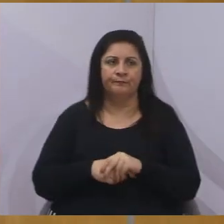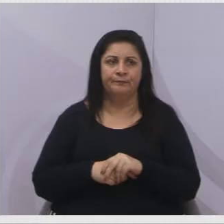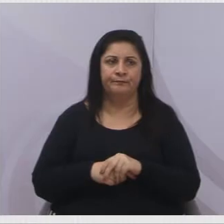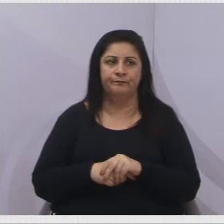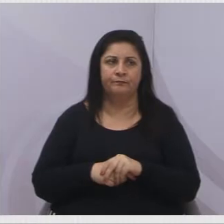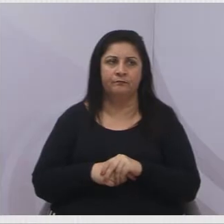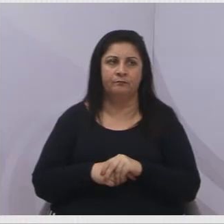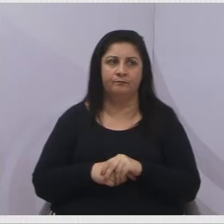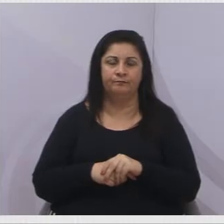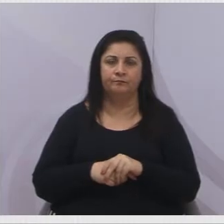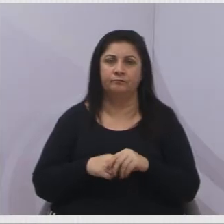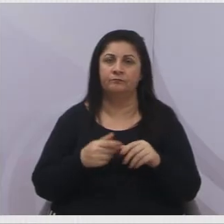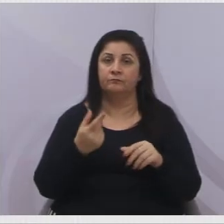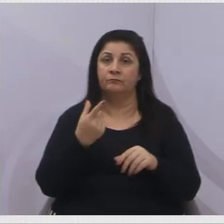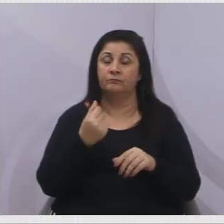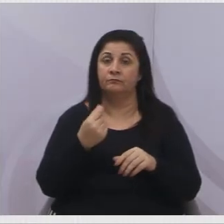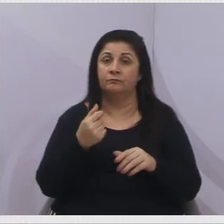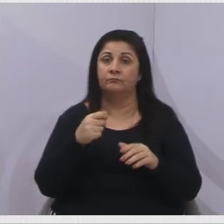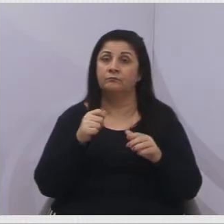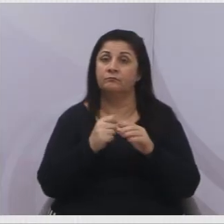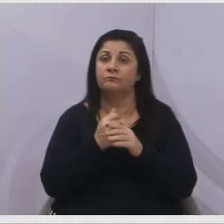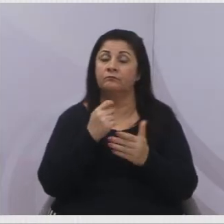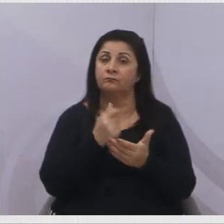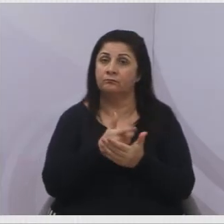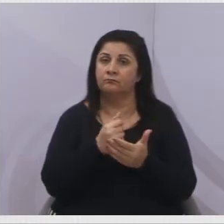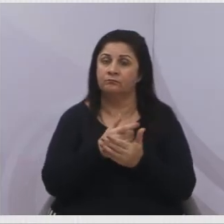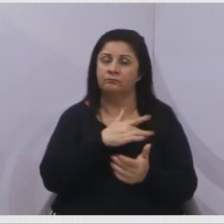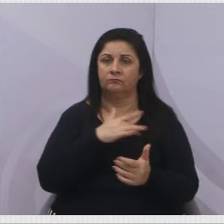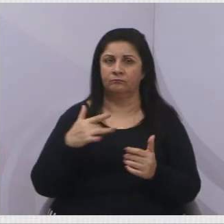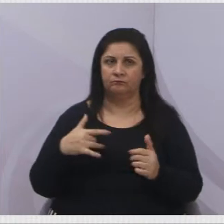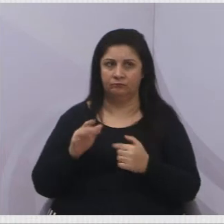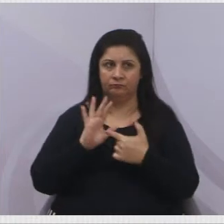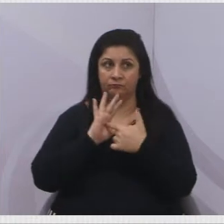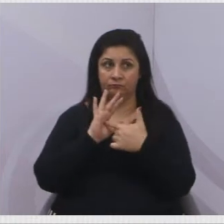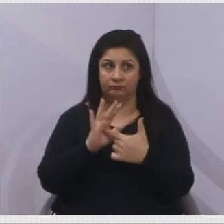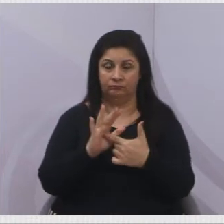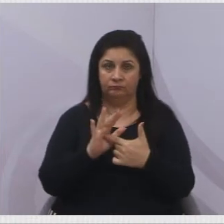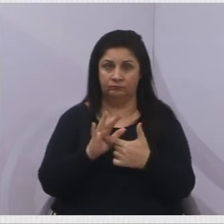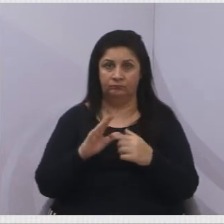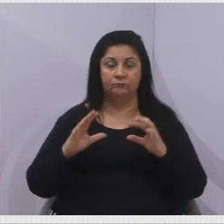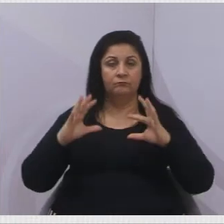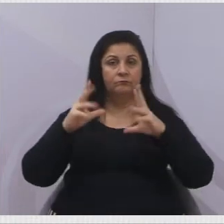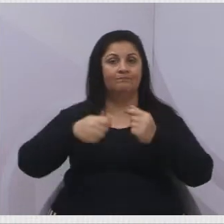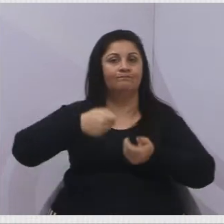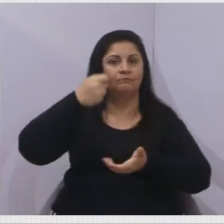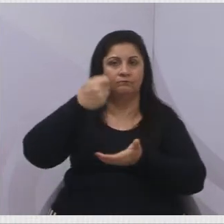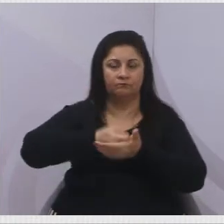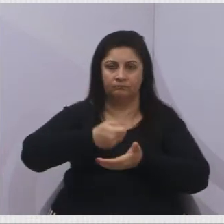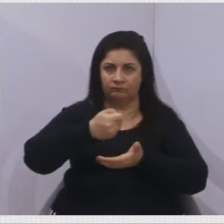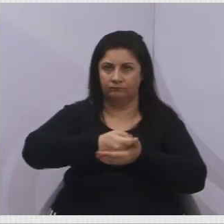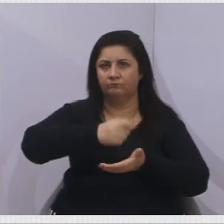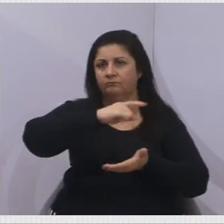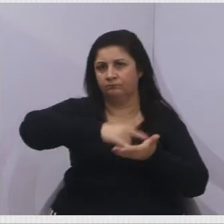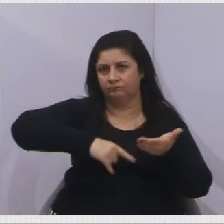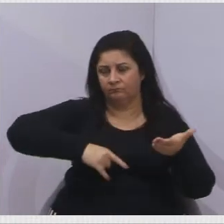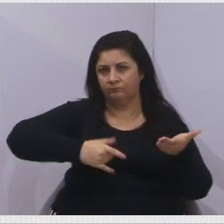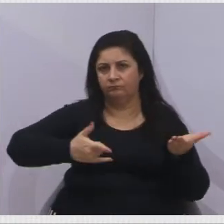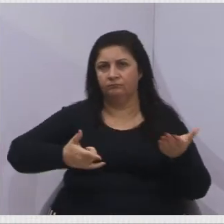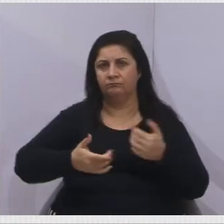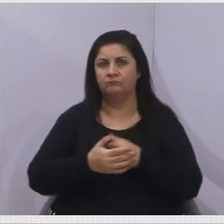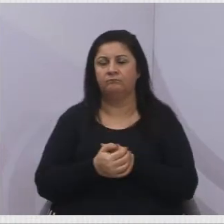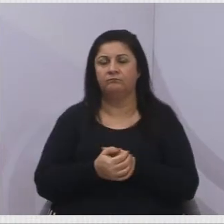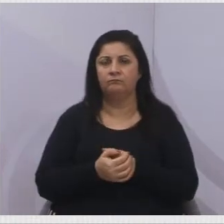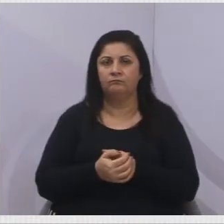saúde. Nesse quadro, eu gostaria de dar destaque às despesas correntes para custeio